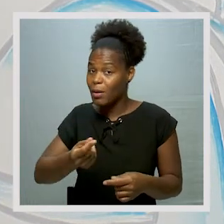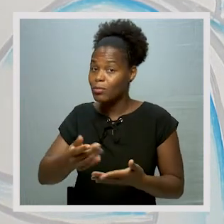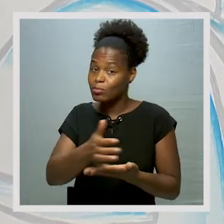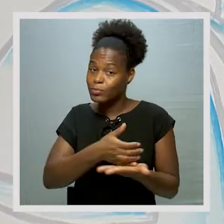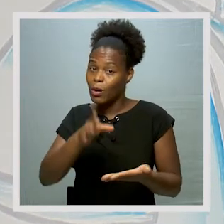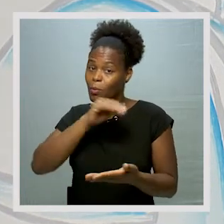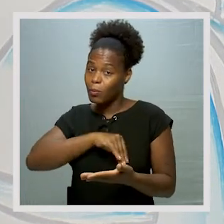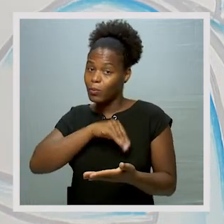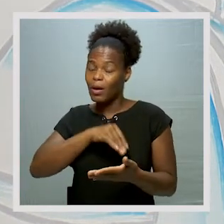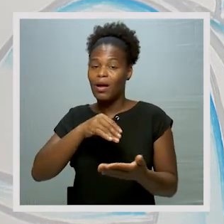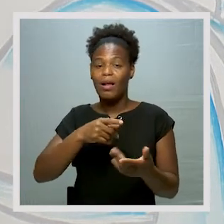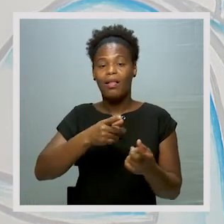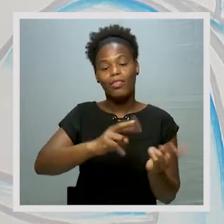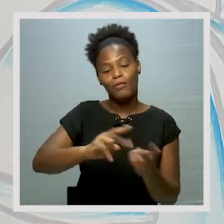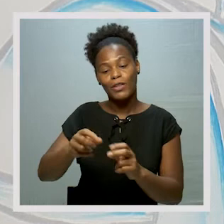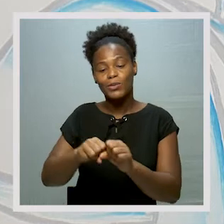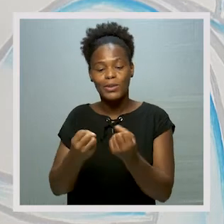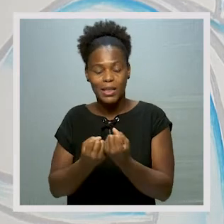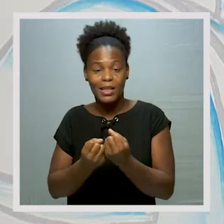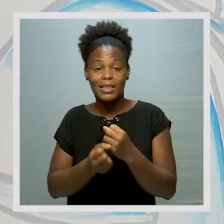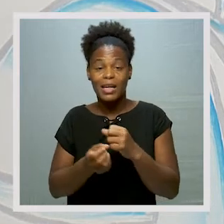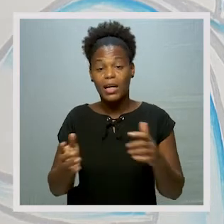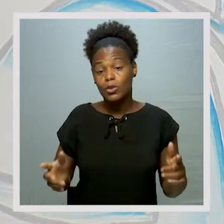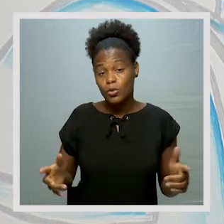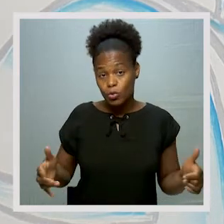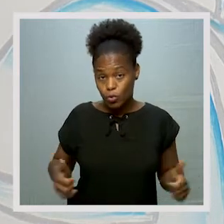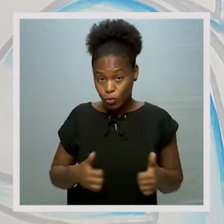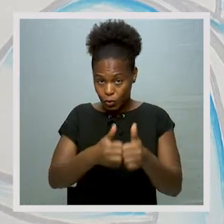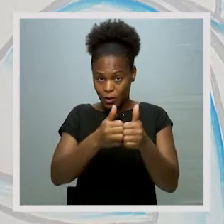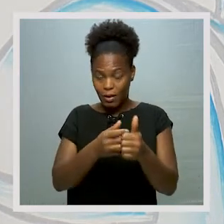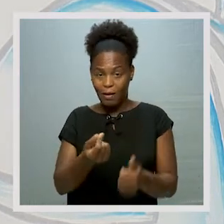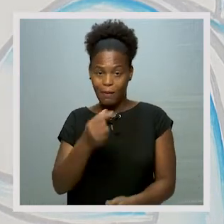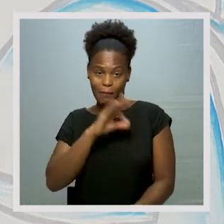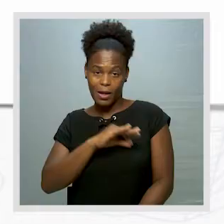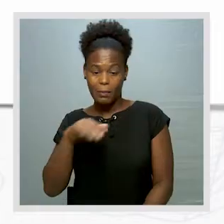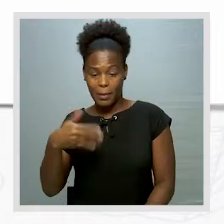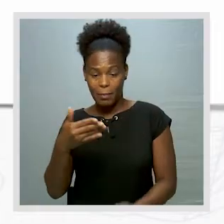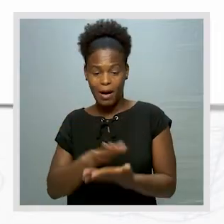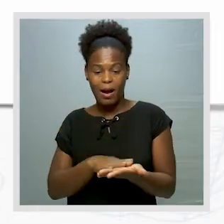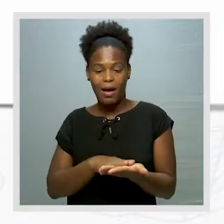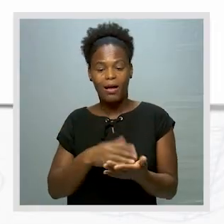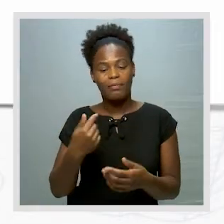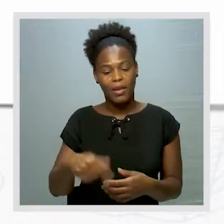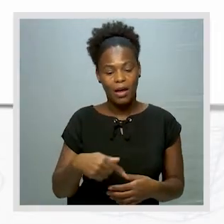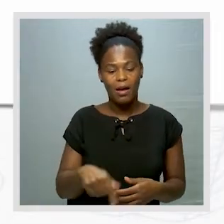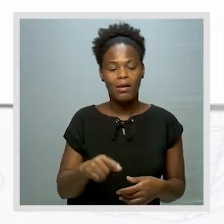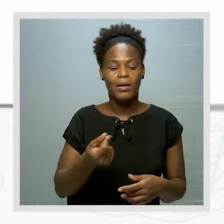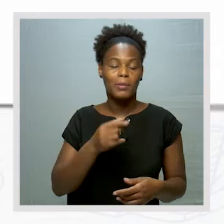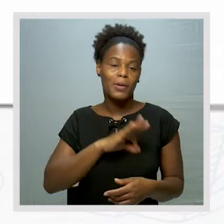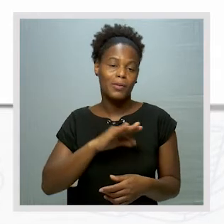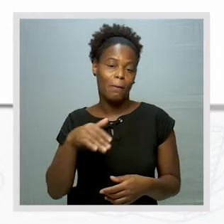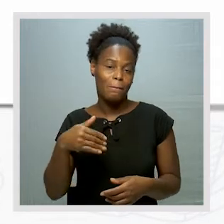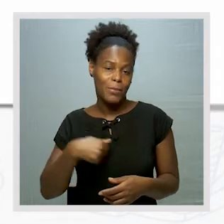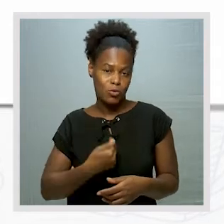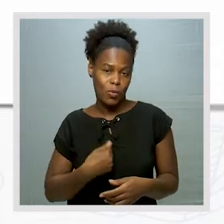recebem as transferências sociais, que, juntando ao rendimento primário, nós temos o rendimento